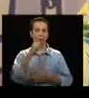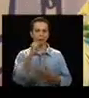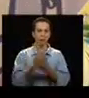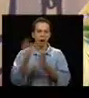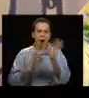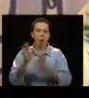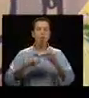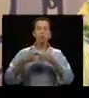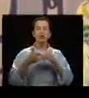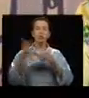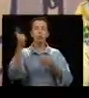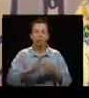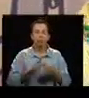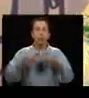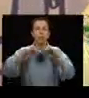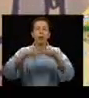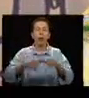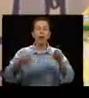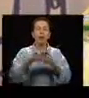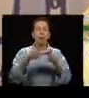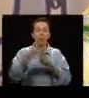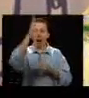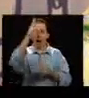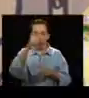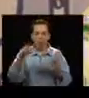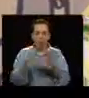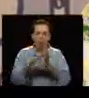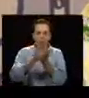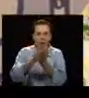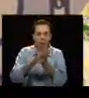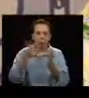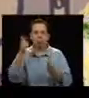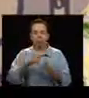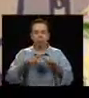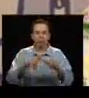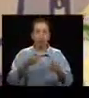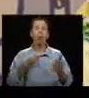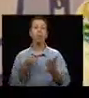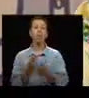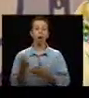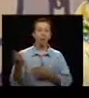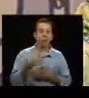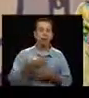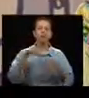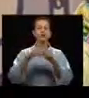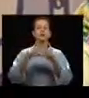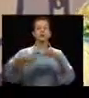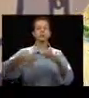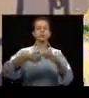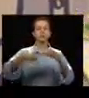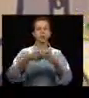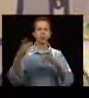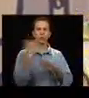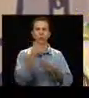dia minha mãe arrumou feijão não sei aonde, e galinha de cabidela, que ela ia, achava no mercado Las Vegas,